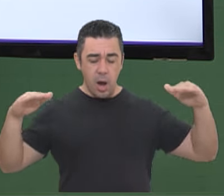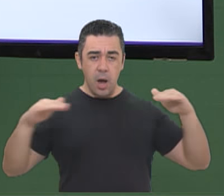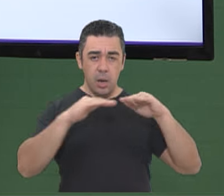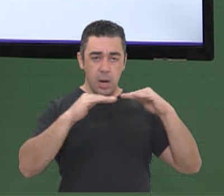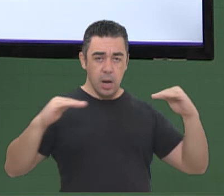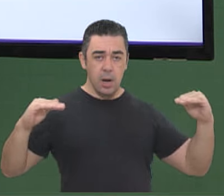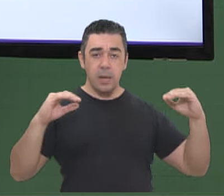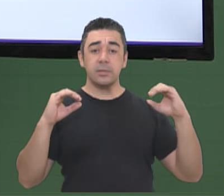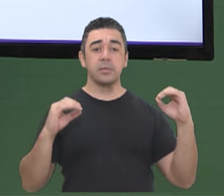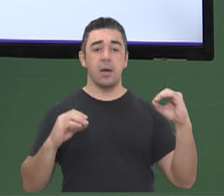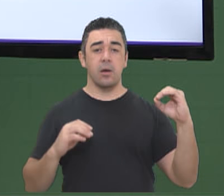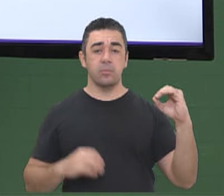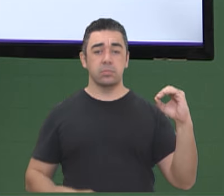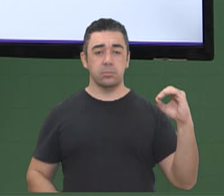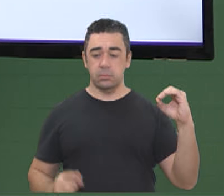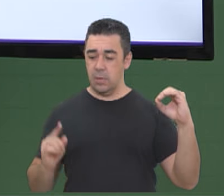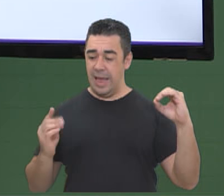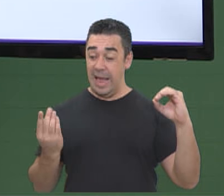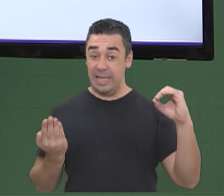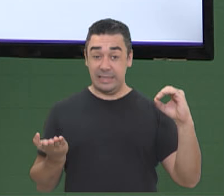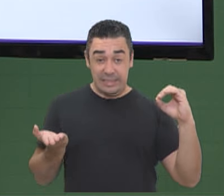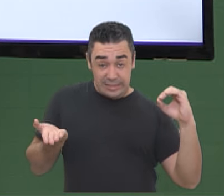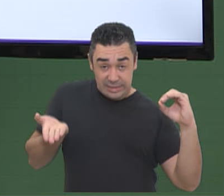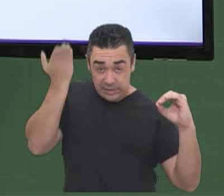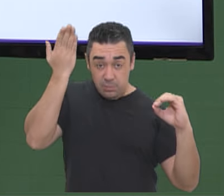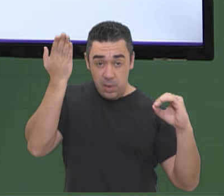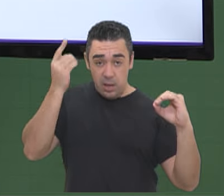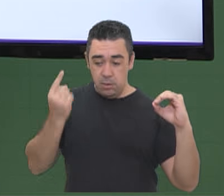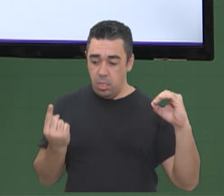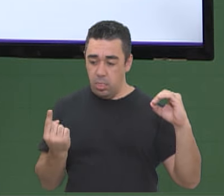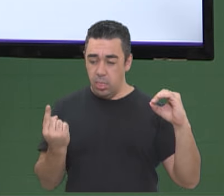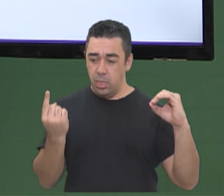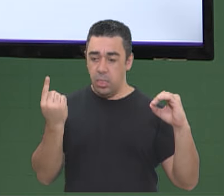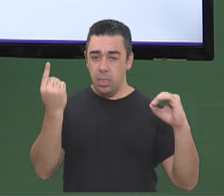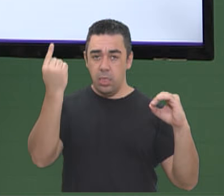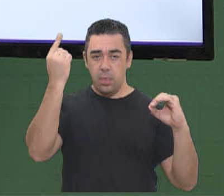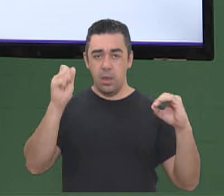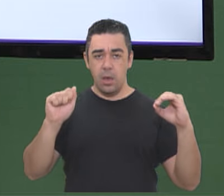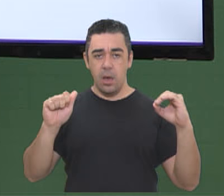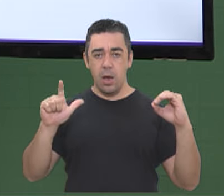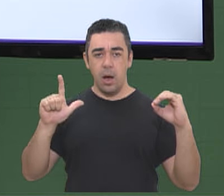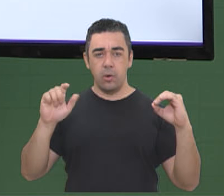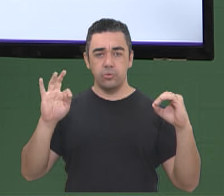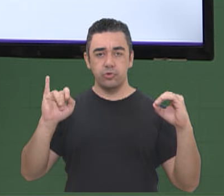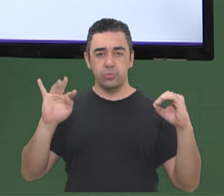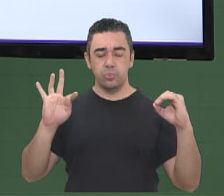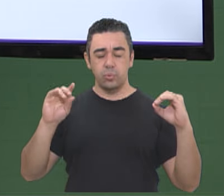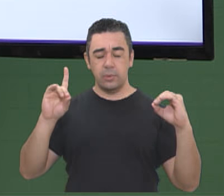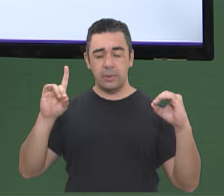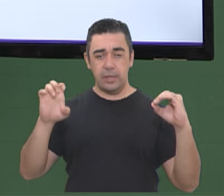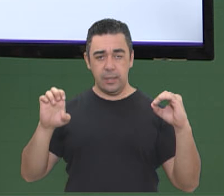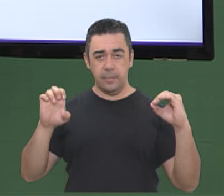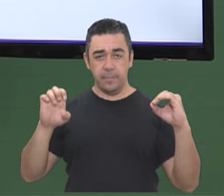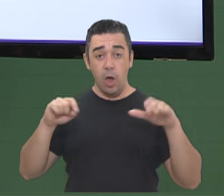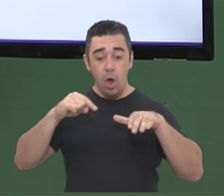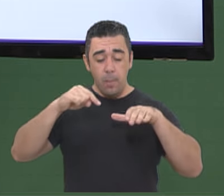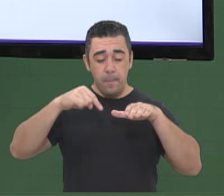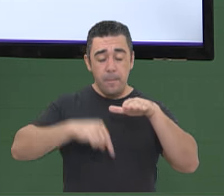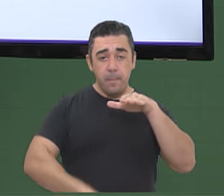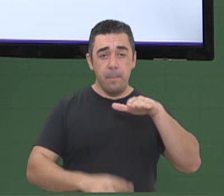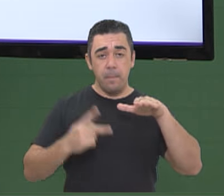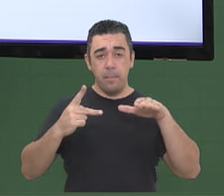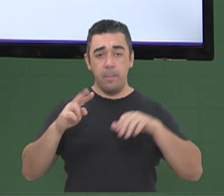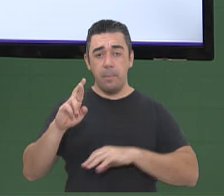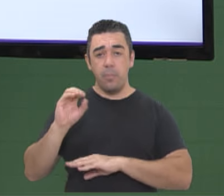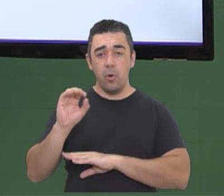Então, altitude é tudo aquilo que está acima do nível do mar. Profundidade é tudo que está abaixo do nível do mar. Então,